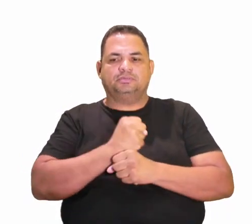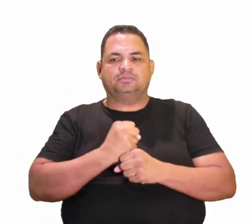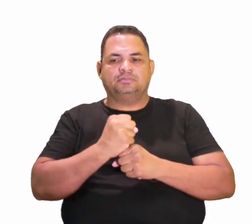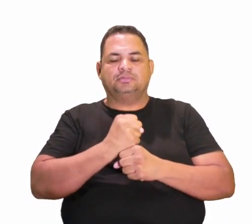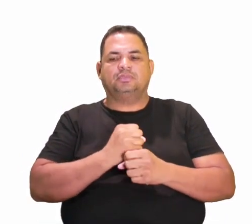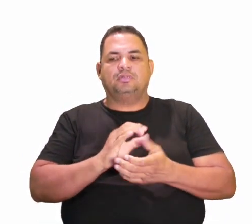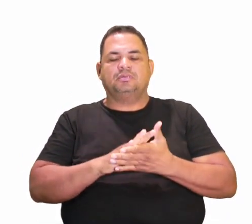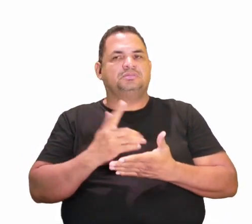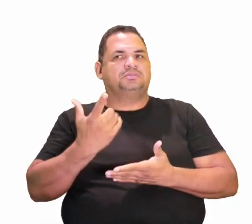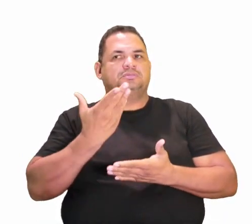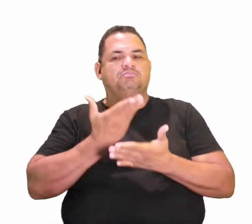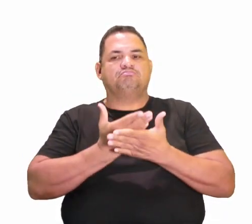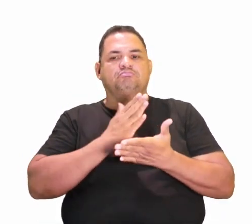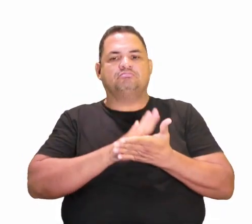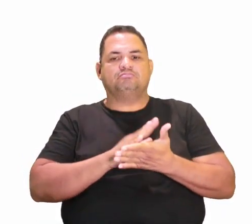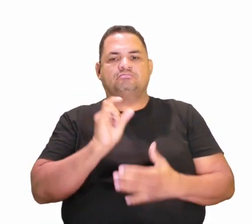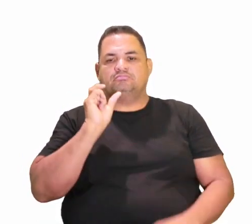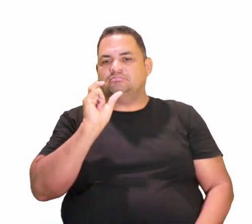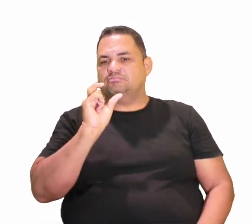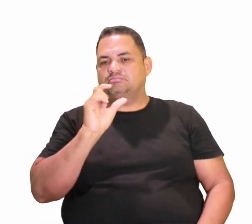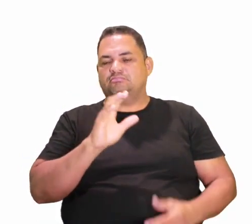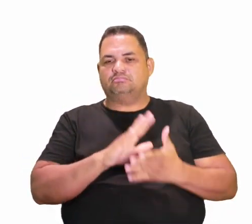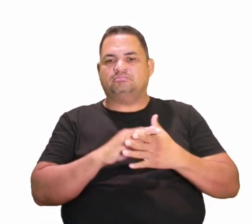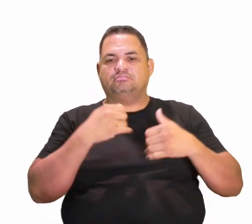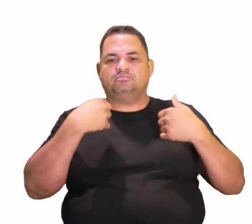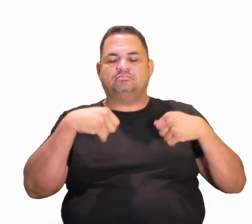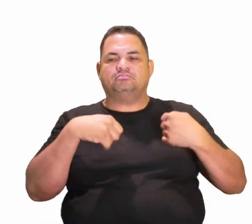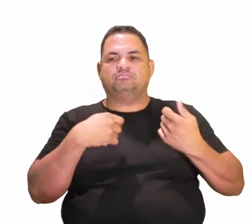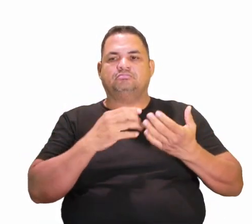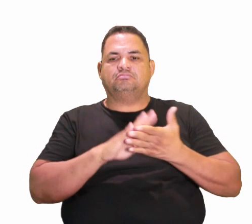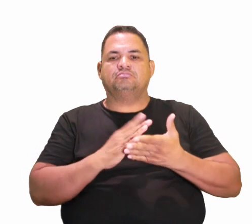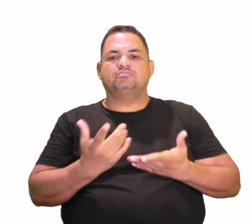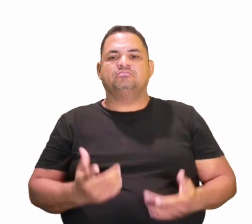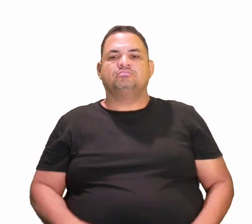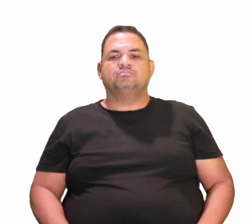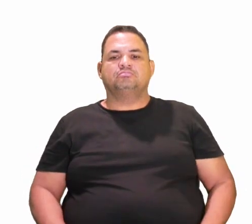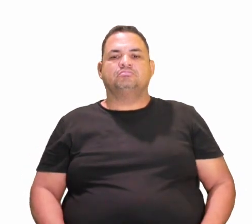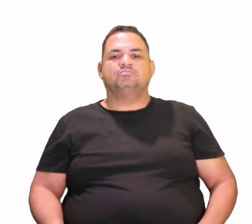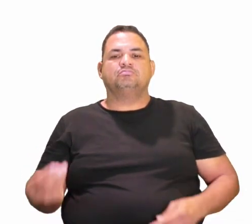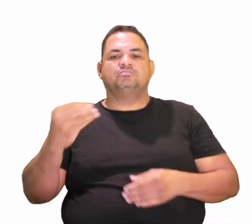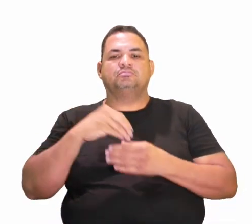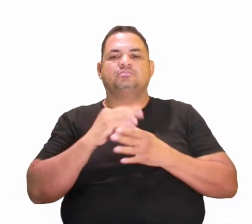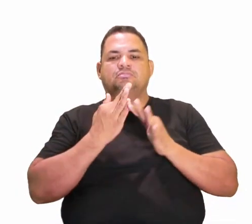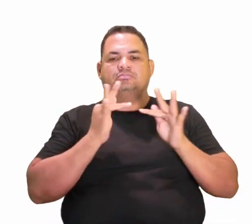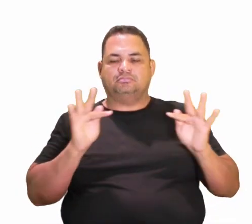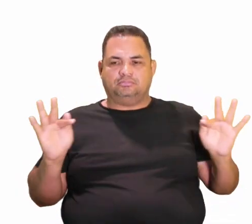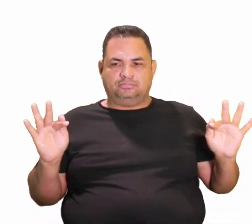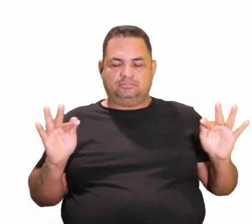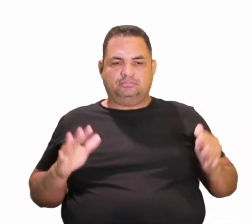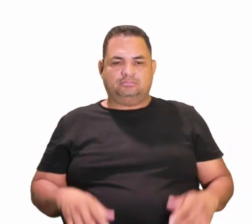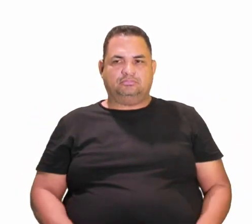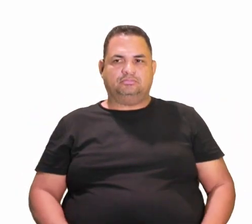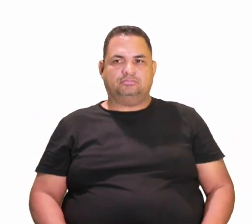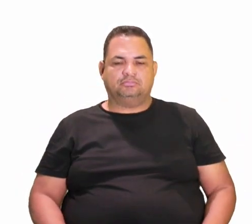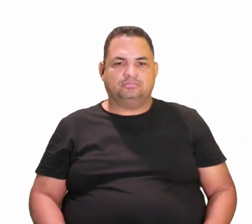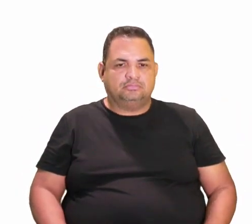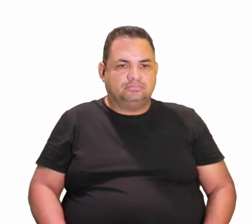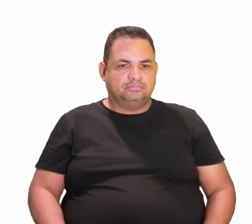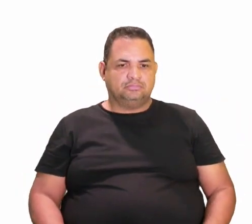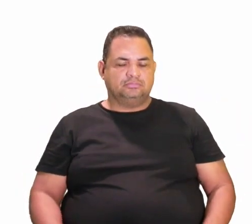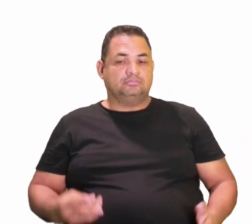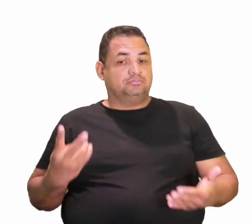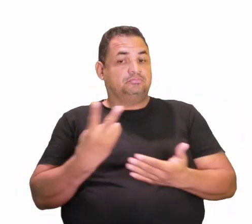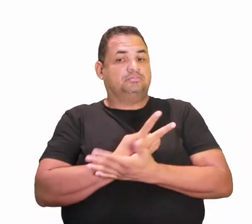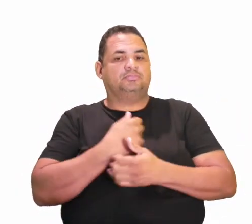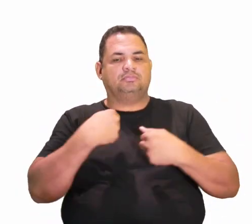você não traduz essa palavra aqui, mas ela precisa vir na sua frase. Sem ela, tá